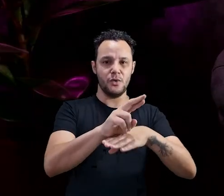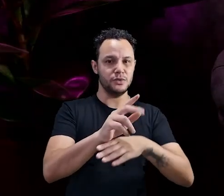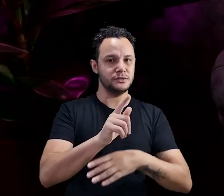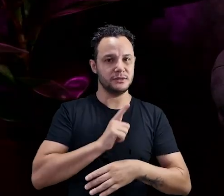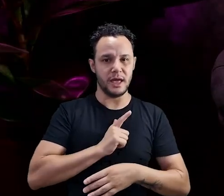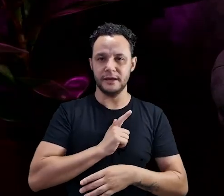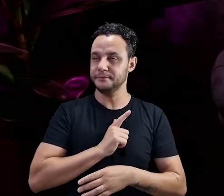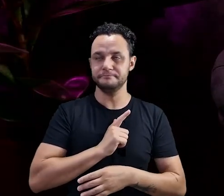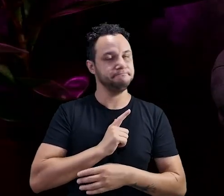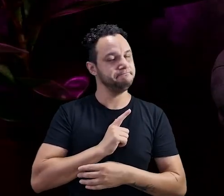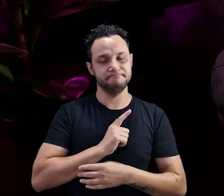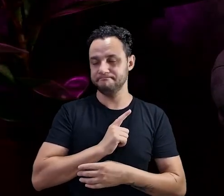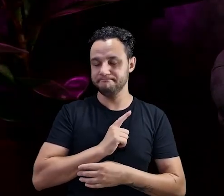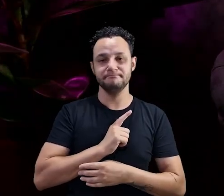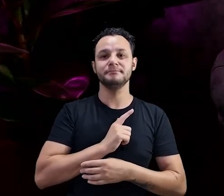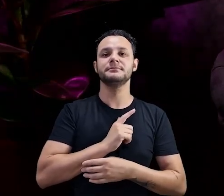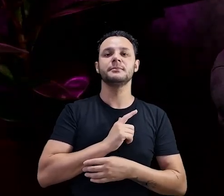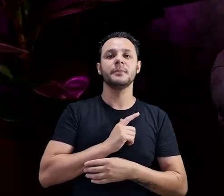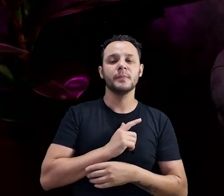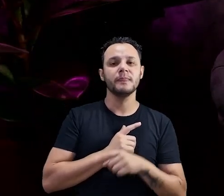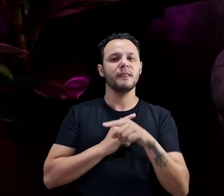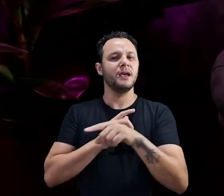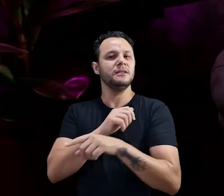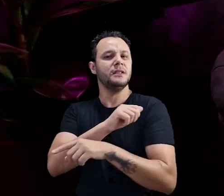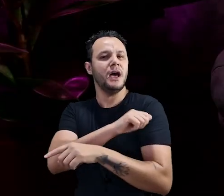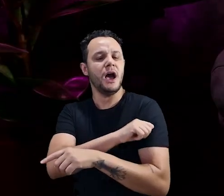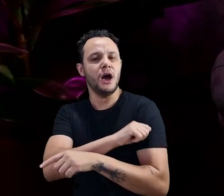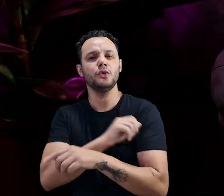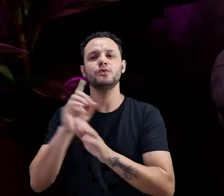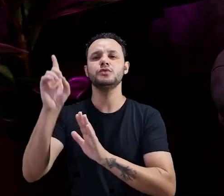sala de recurso. A gente também sabe